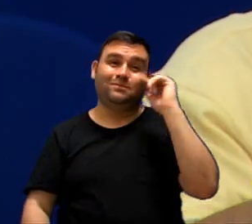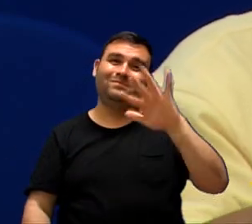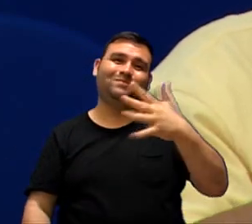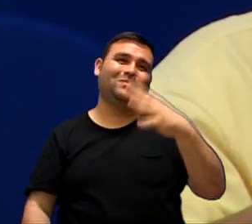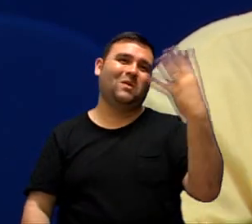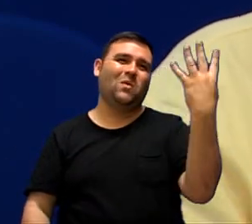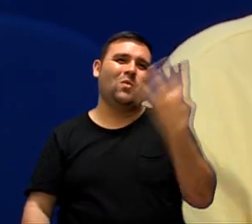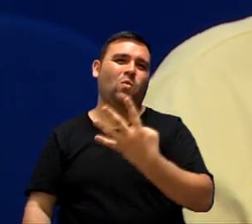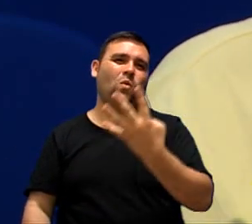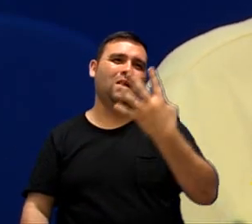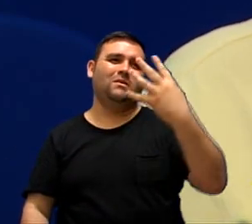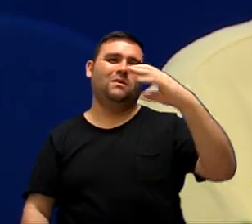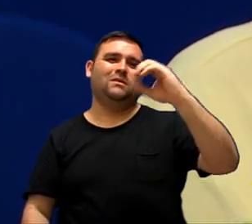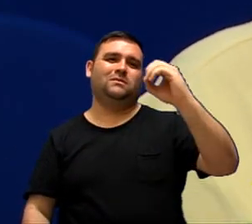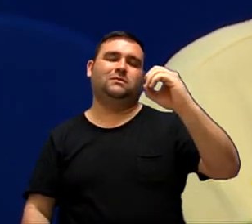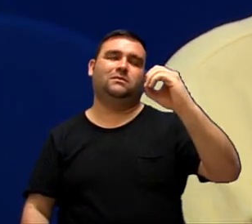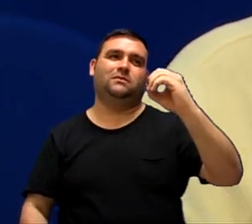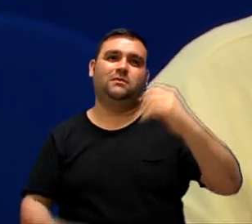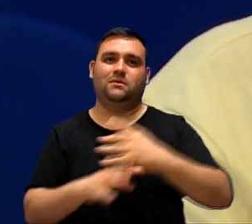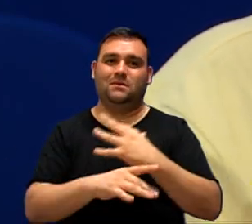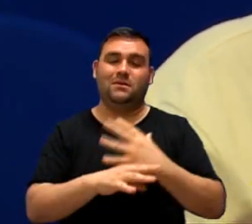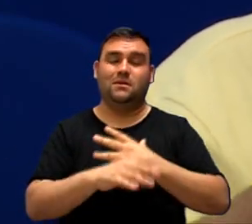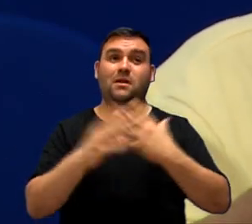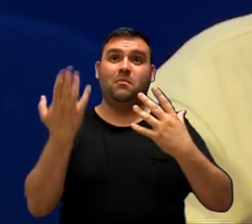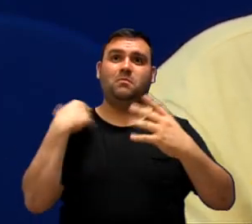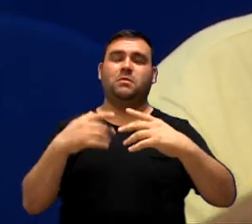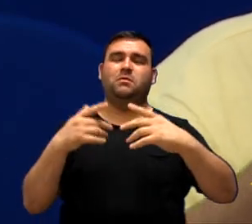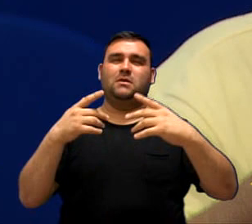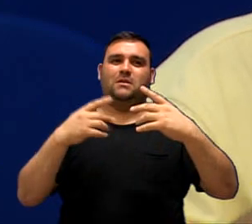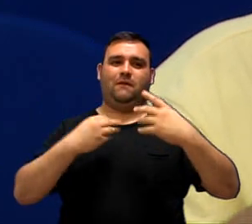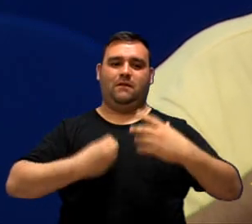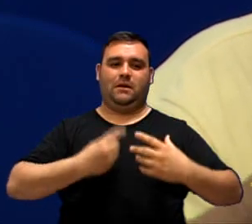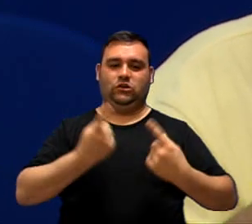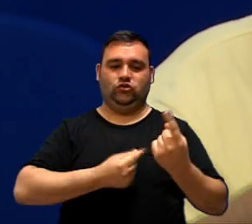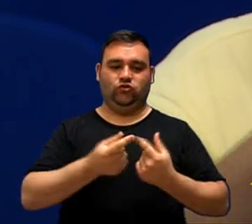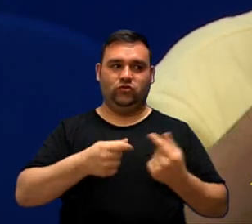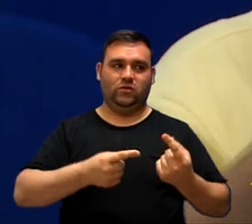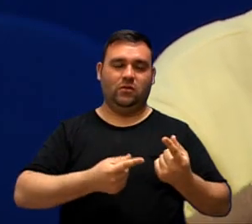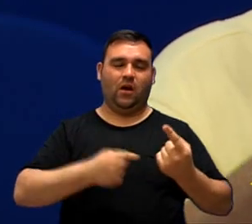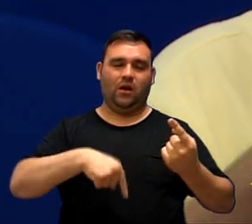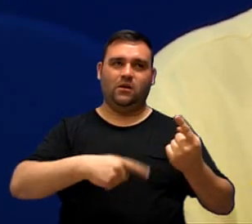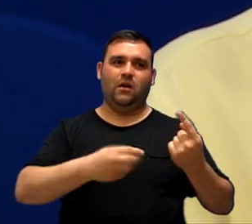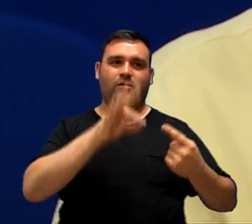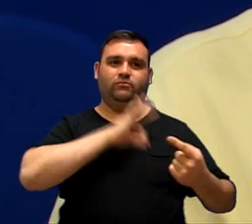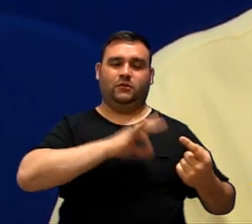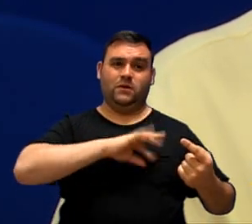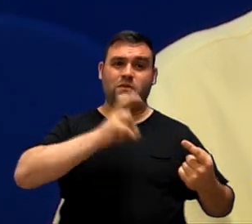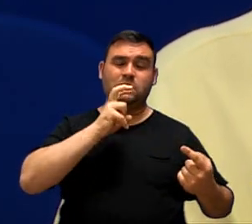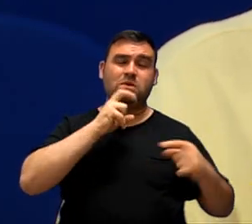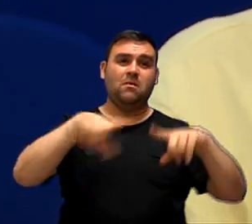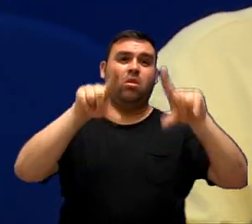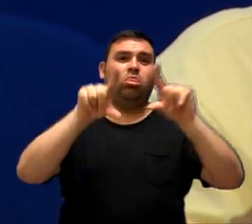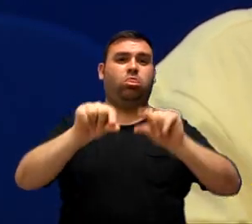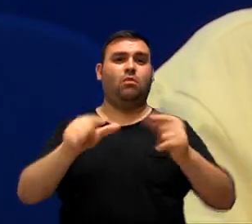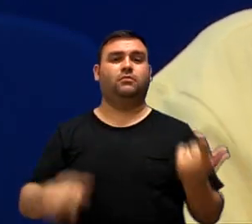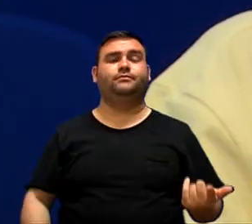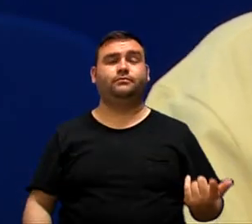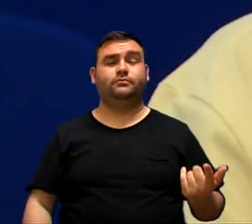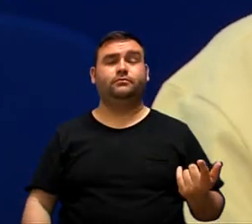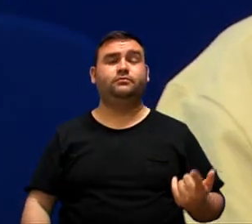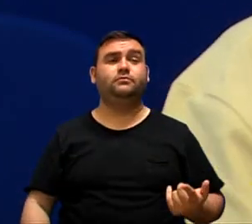da 40ª cidade. Caiu a qualidade de renda em Sorocaba brutalmente.